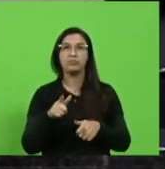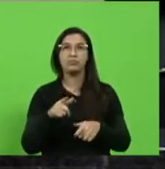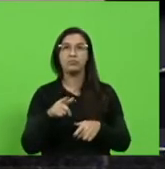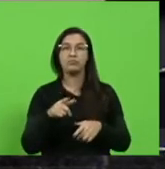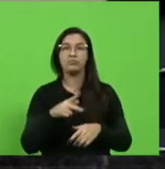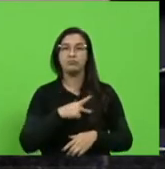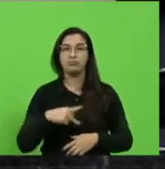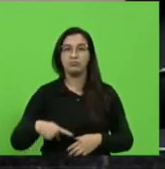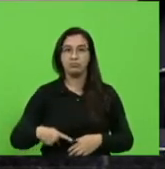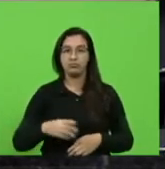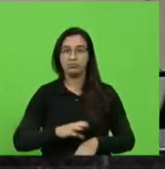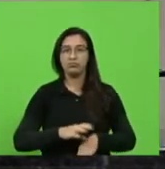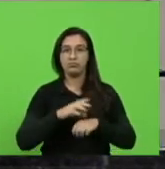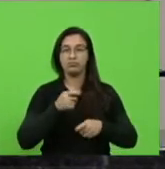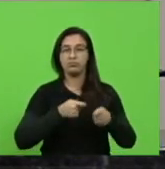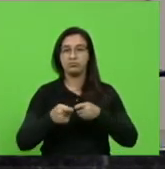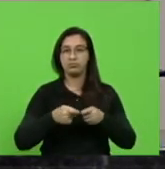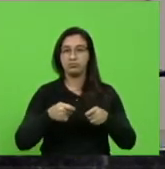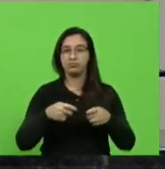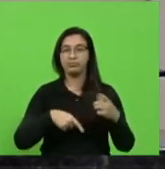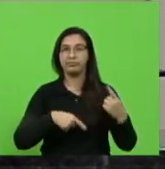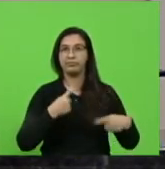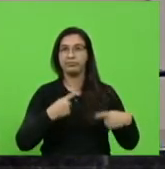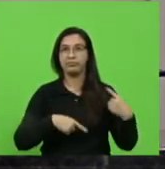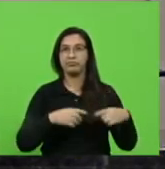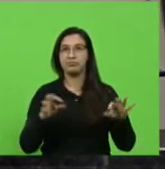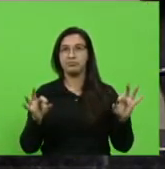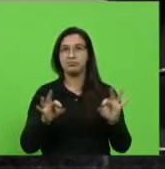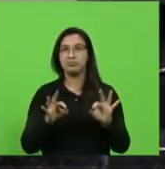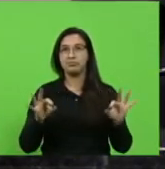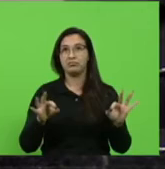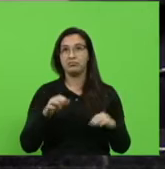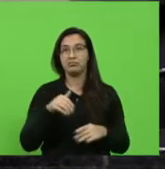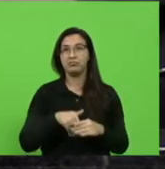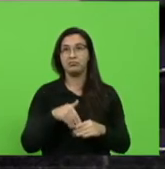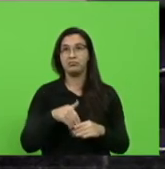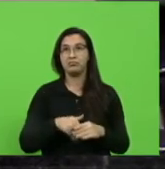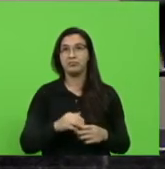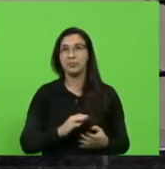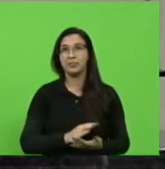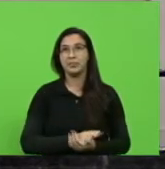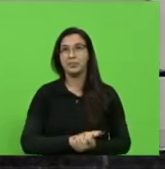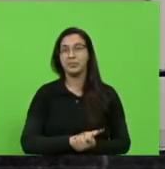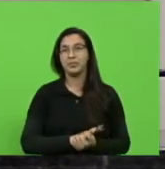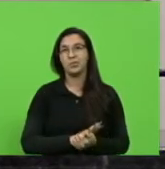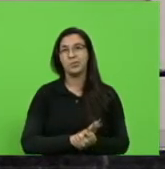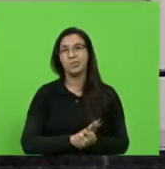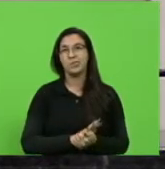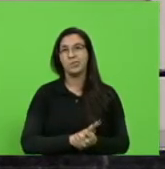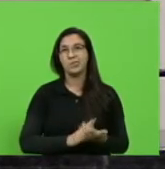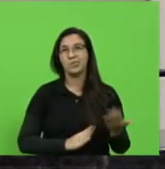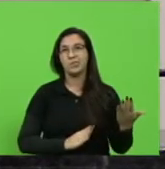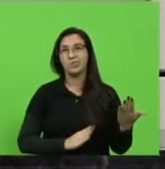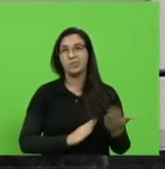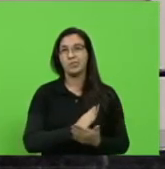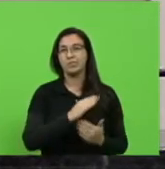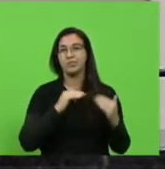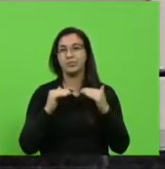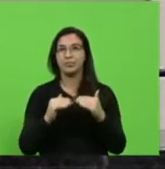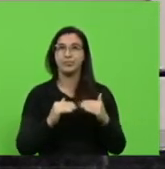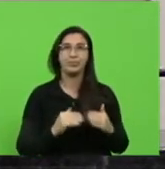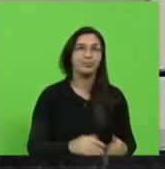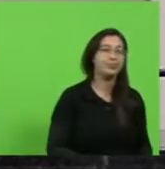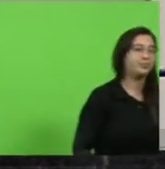Em discussão. Não havendo quem queira discutir, em votação, deputados que aprovam permaneçam como se encontram. Aprovado